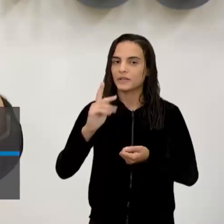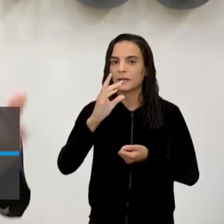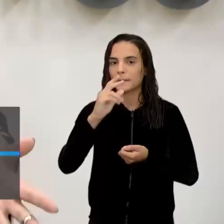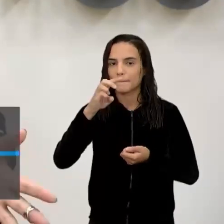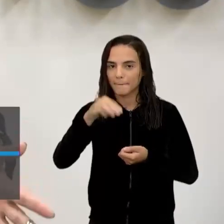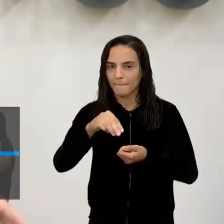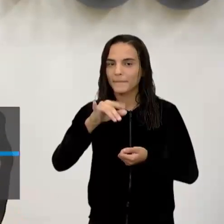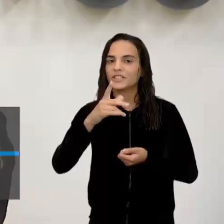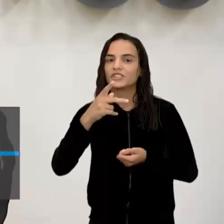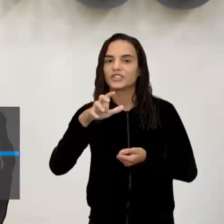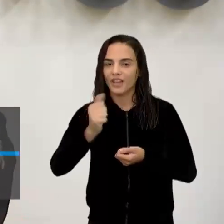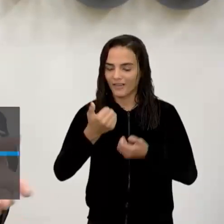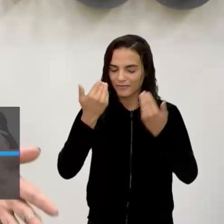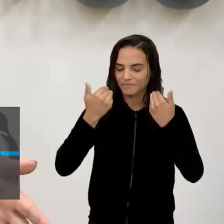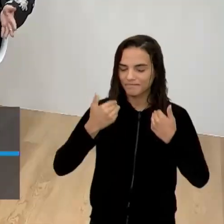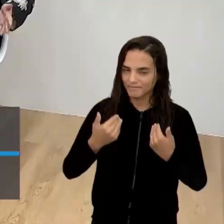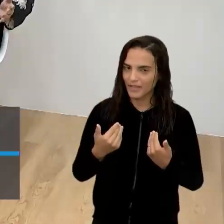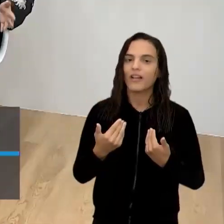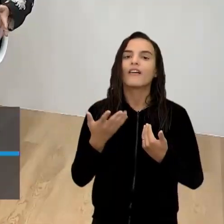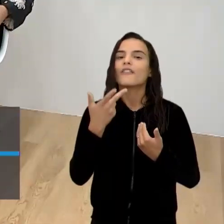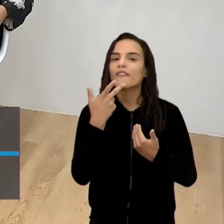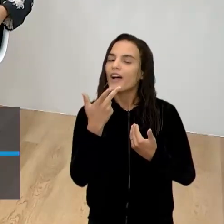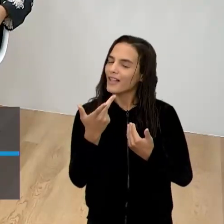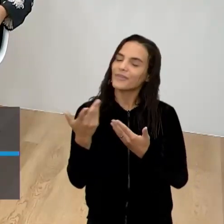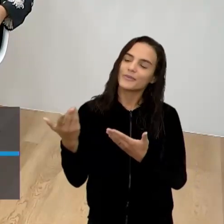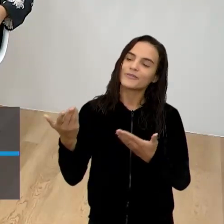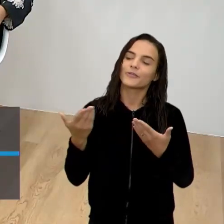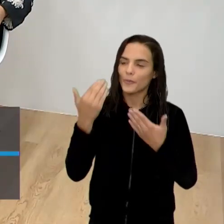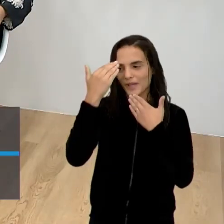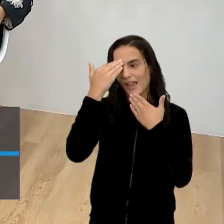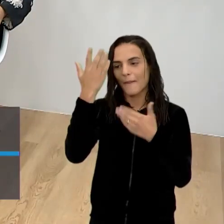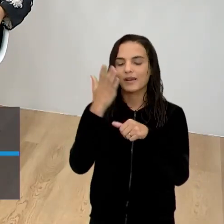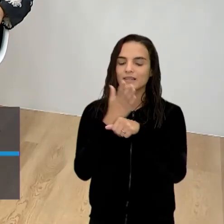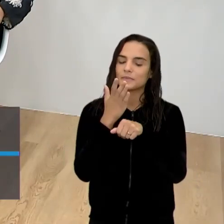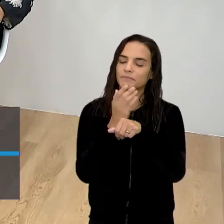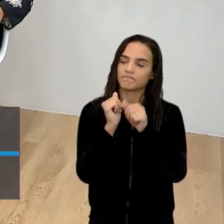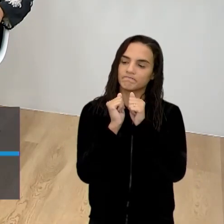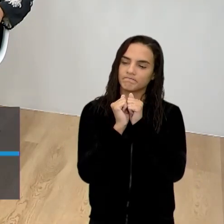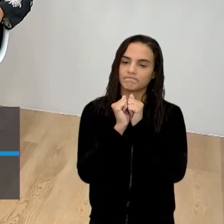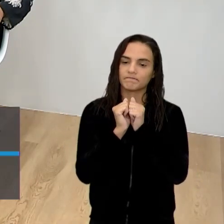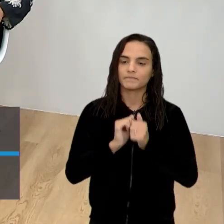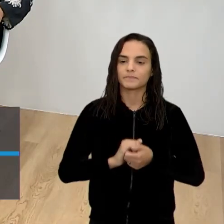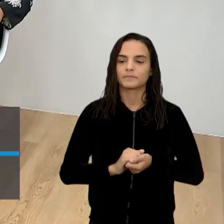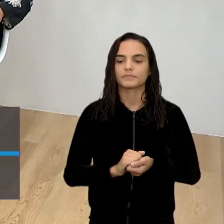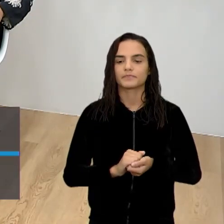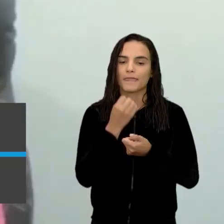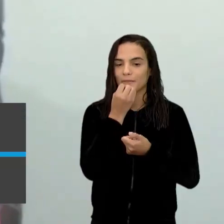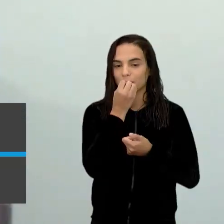Michele, faça sua autodescrição, seja bem-vinda e muito obrigada por participar conosco.